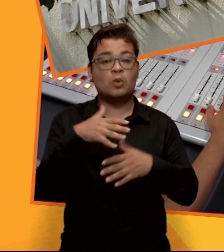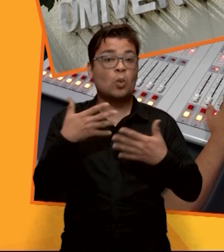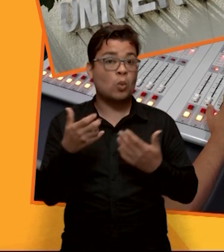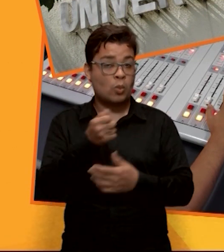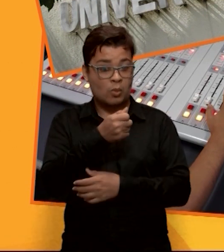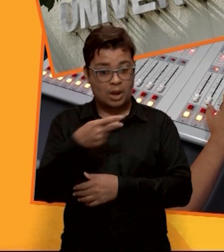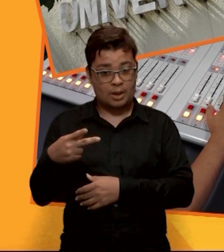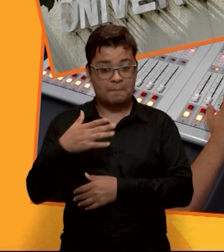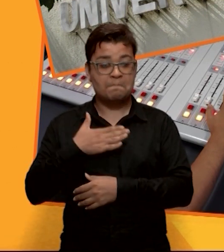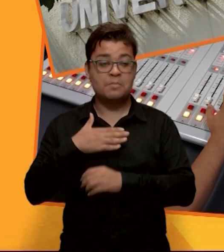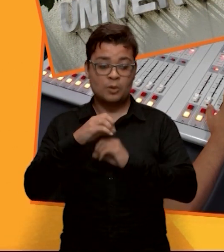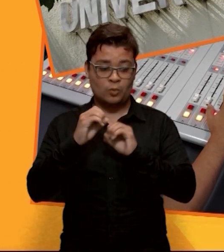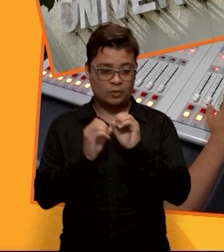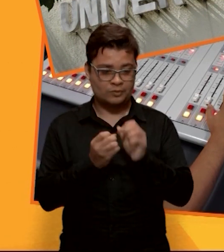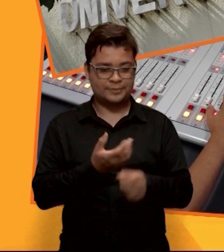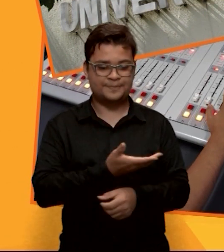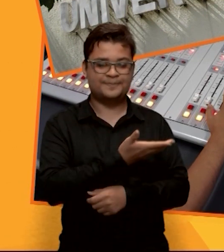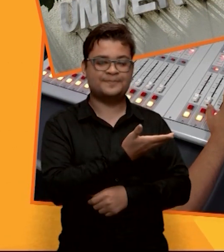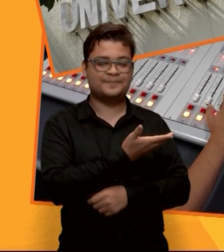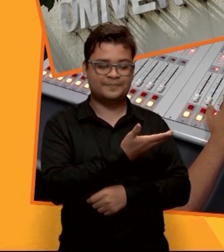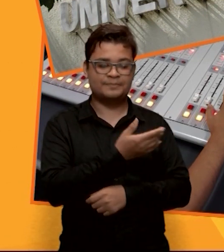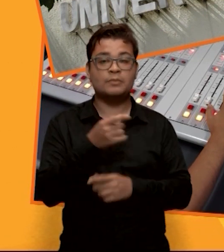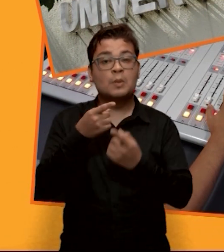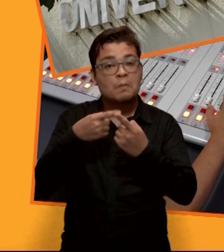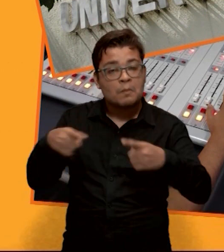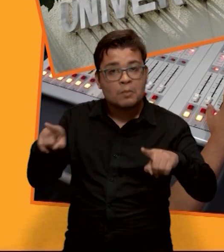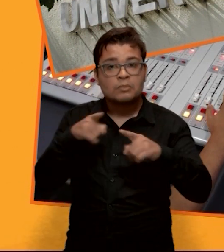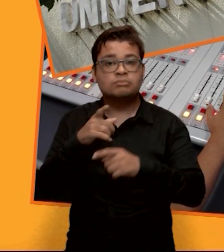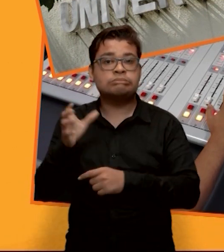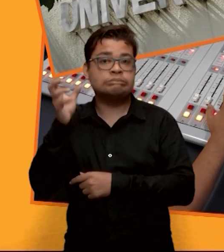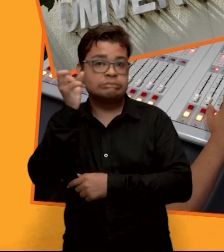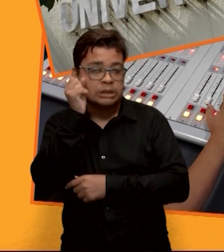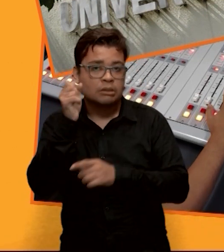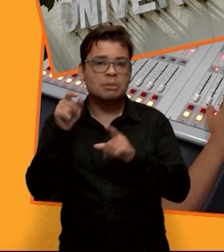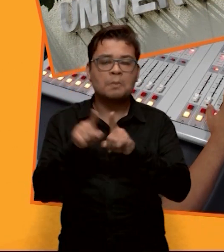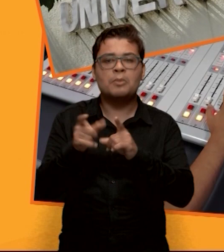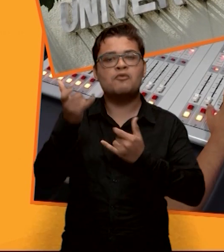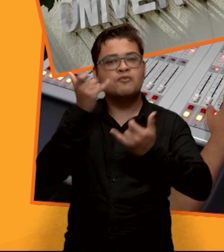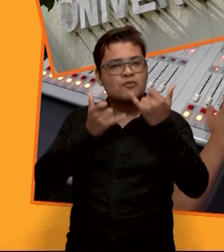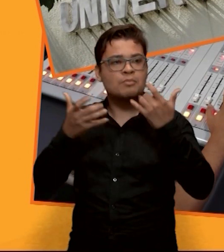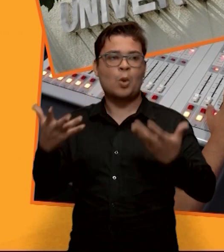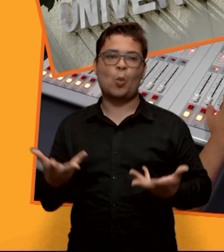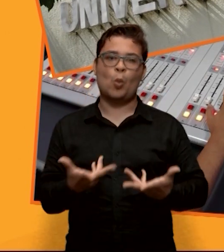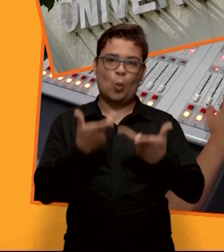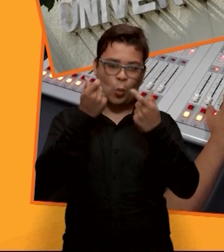o aplicativo Minha UFG e ouça música e informação de qualidade.